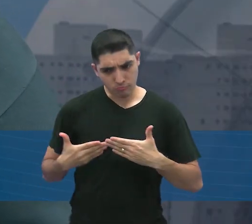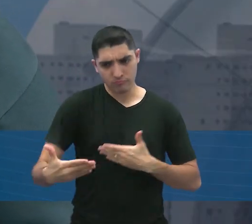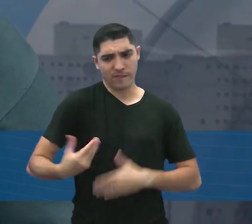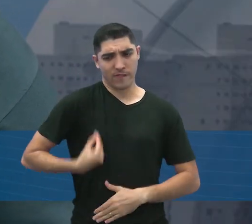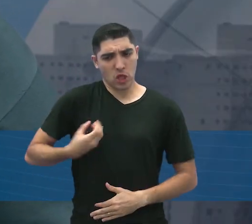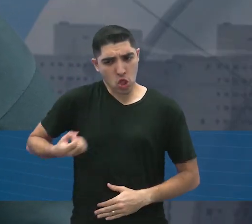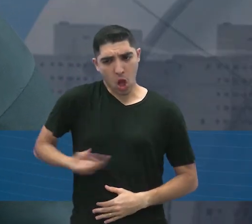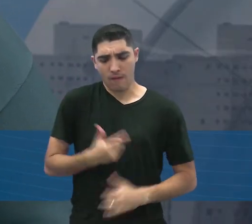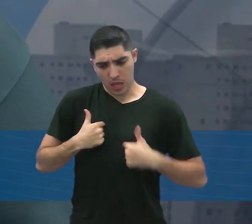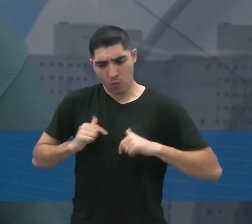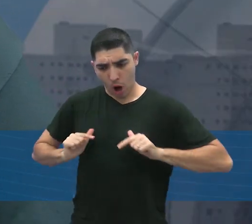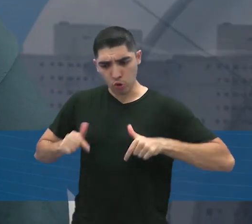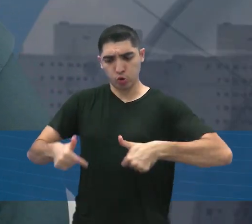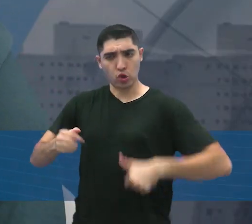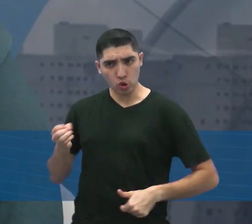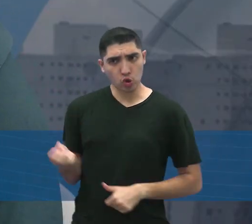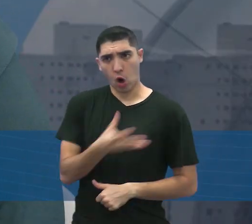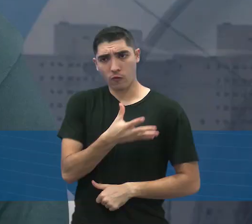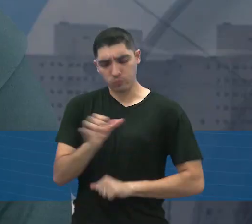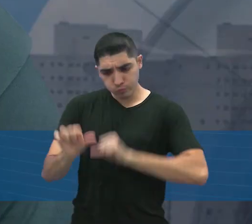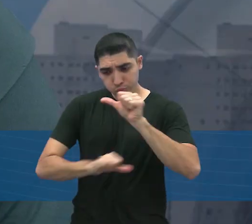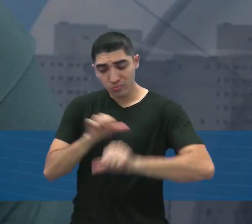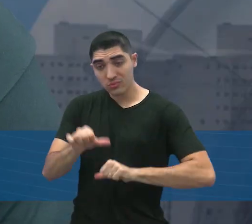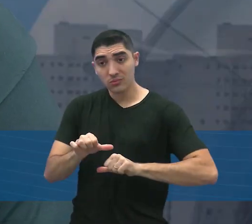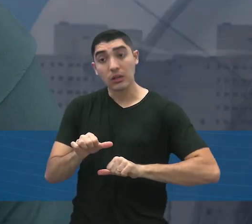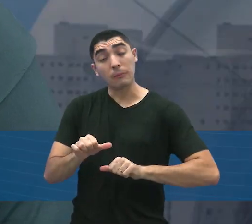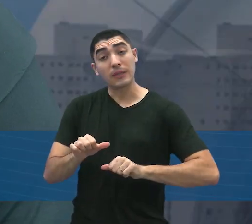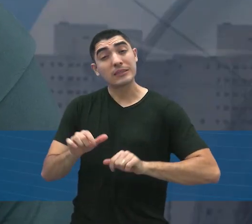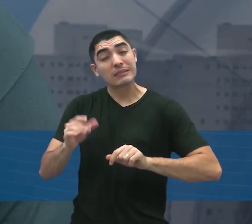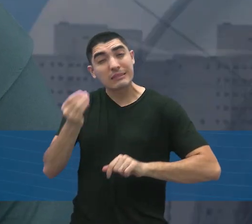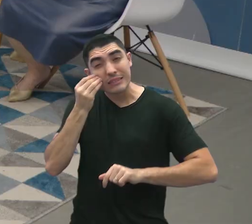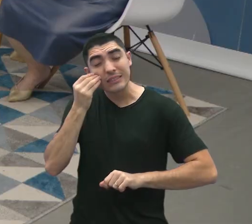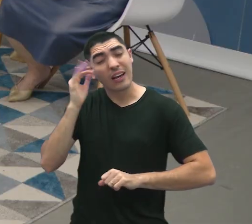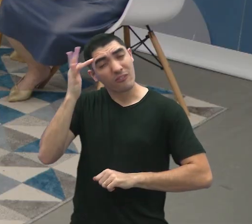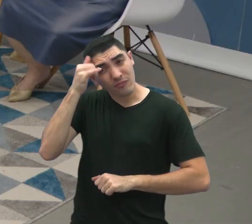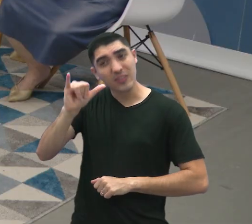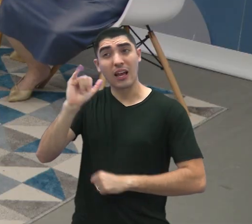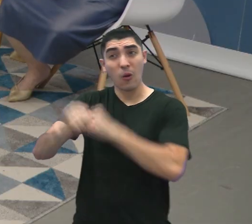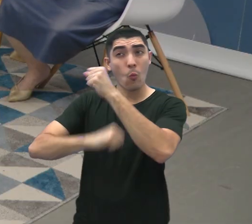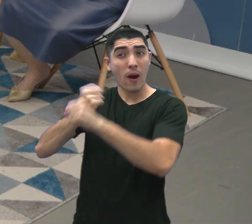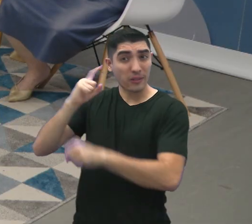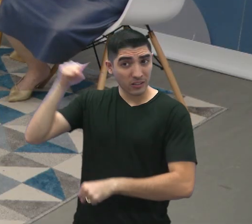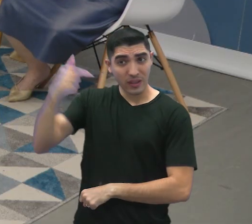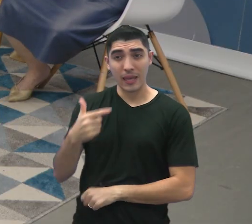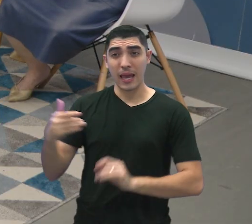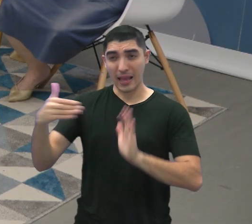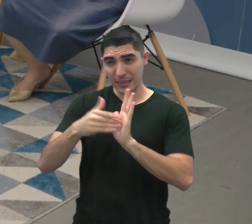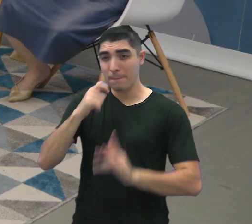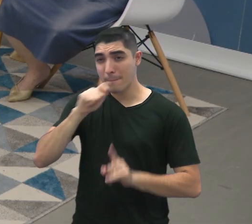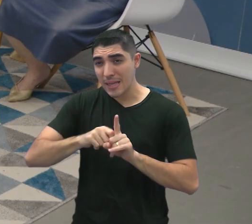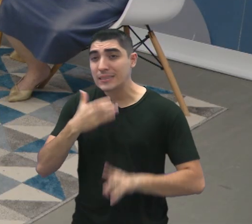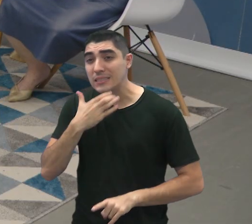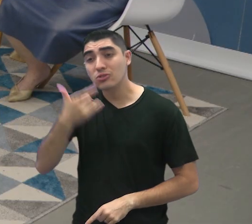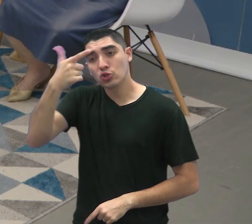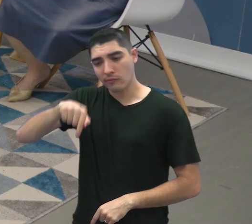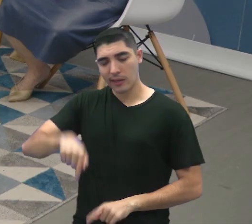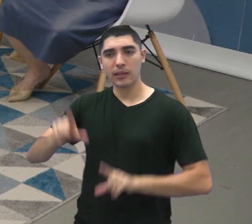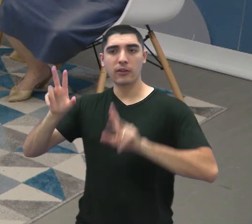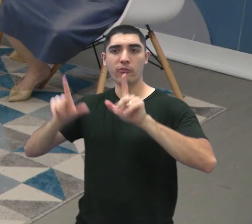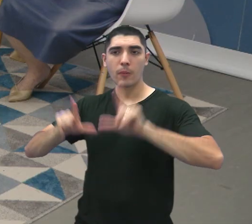senão eu vou continuar tendo a mesma conversa lá no final de 2026. Luciano, é difícil acreditar, mas